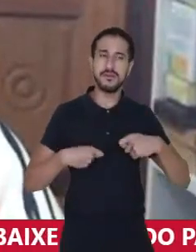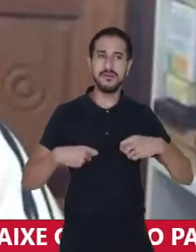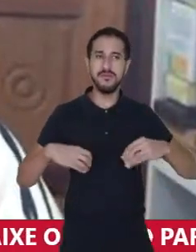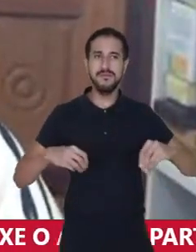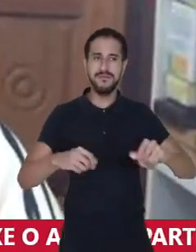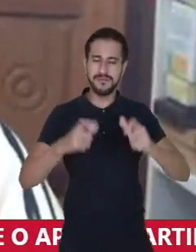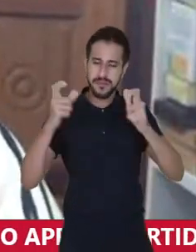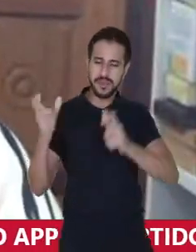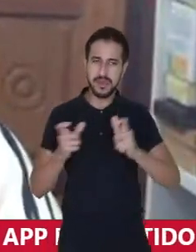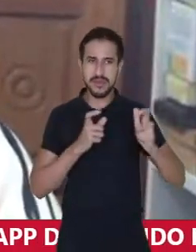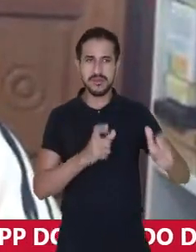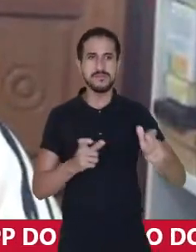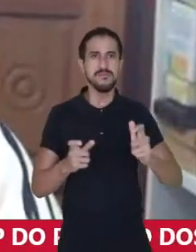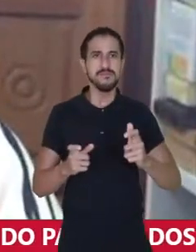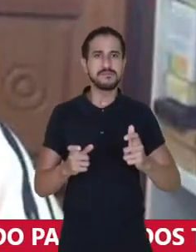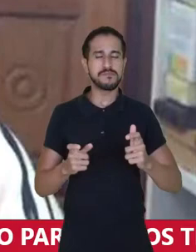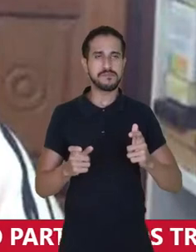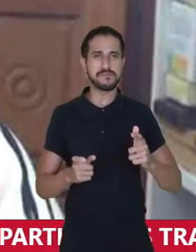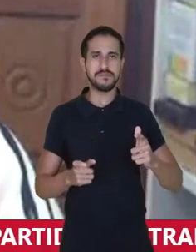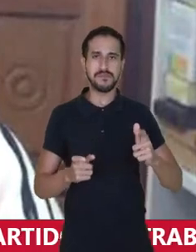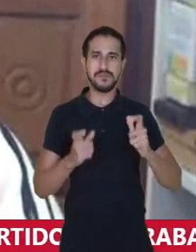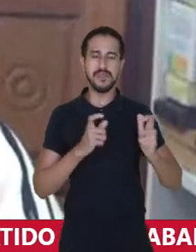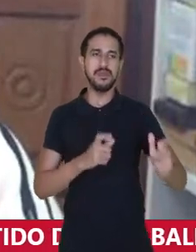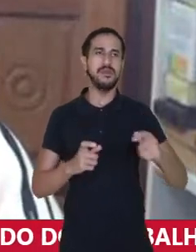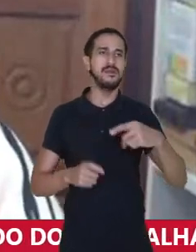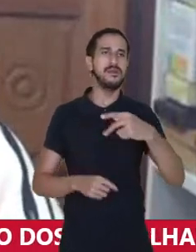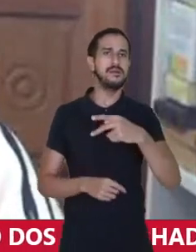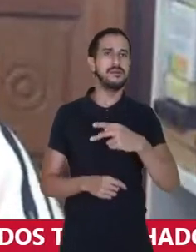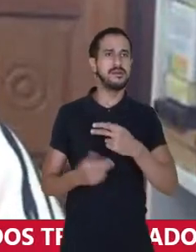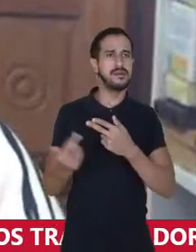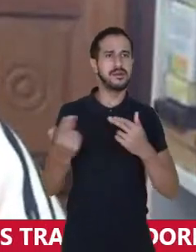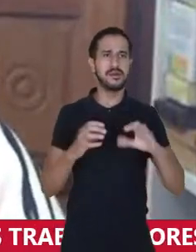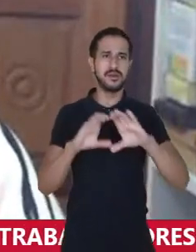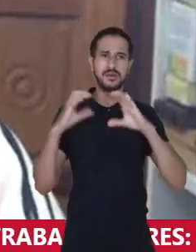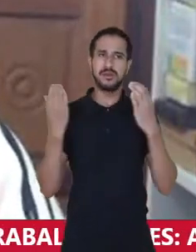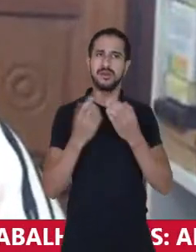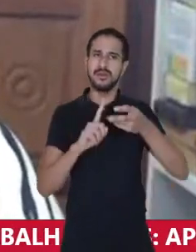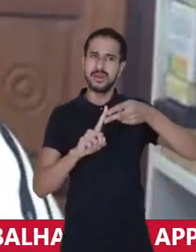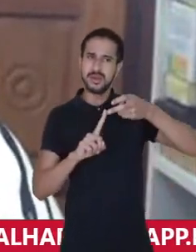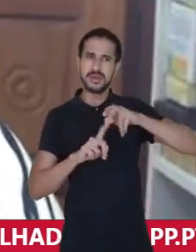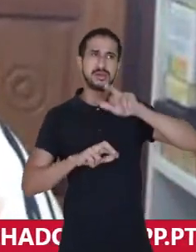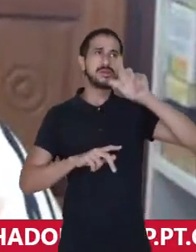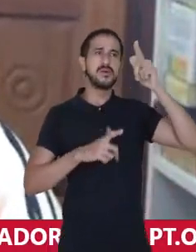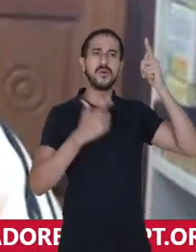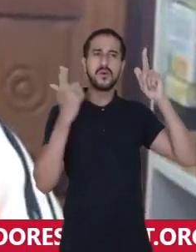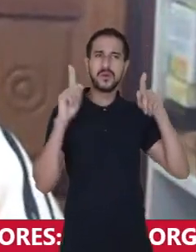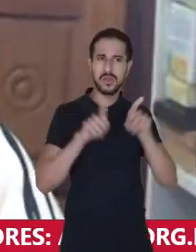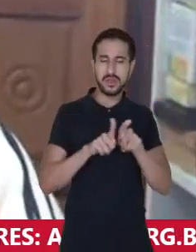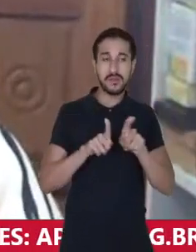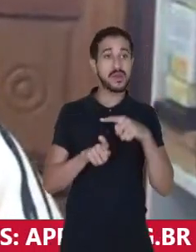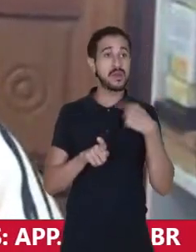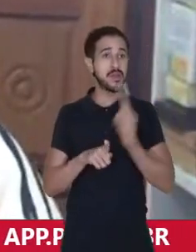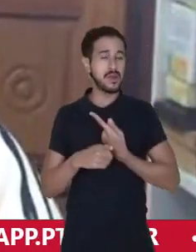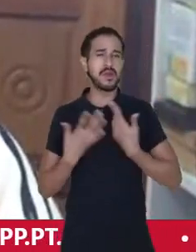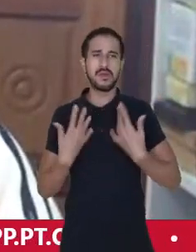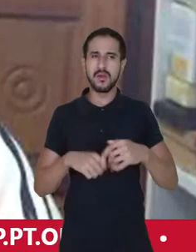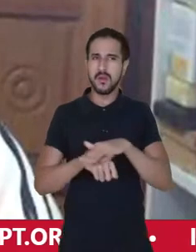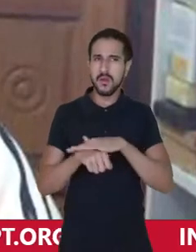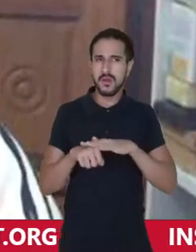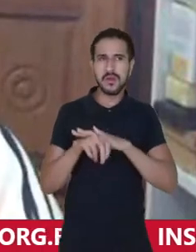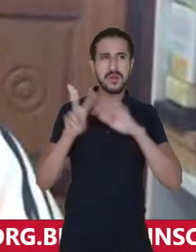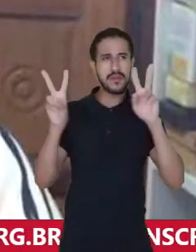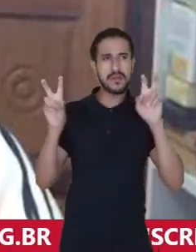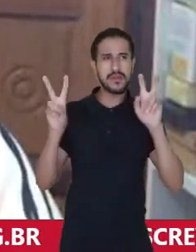terra e território, ressignificam essa terra e território, assim como as comunidades indígenas e tantos outros. Nós também vamos falar